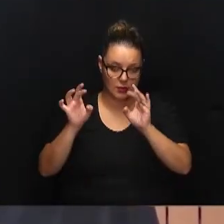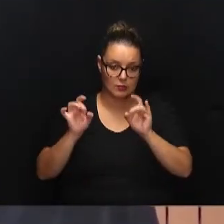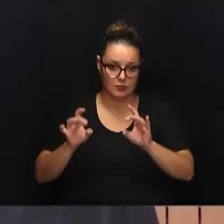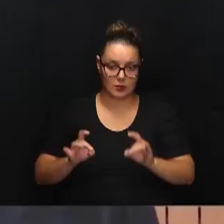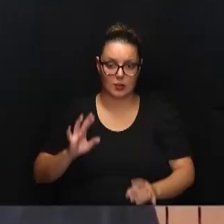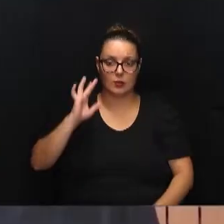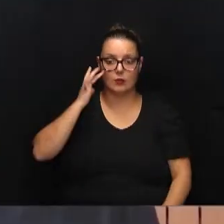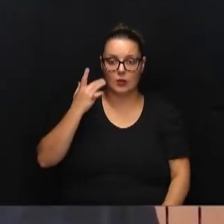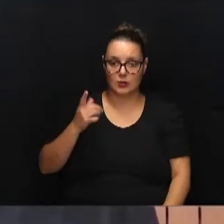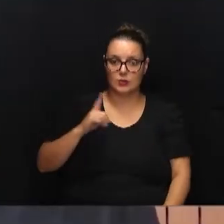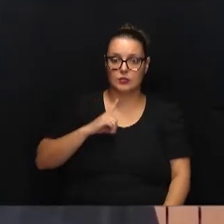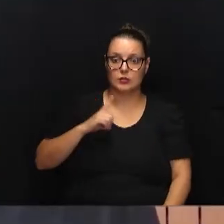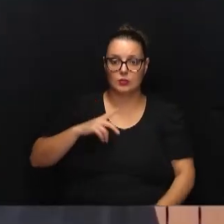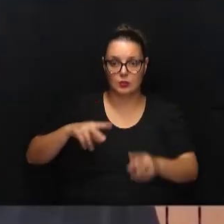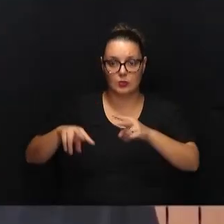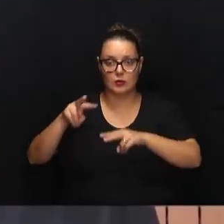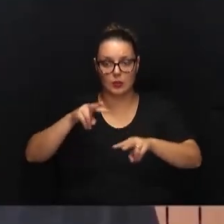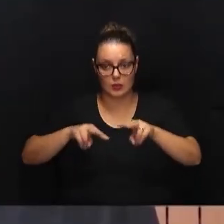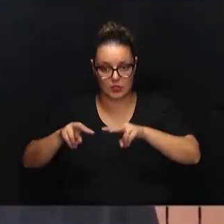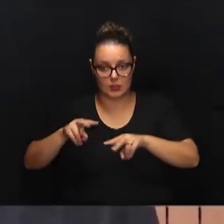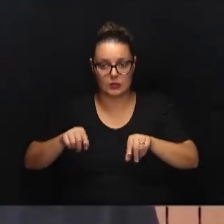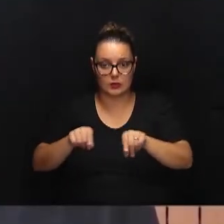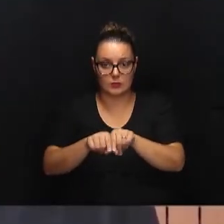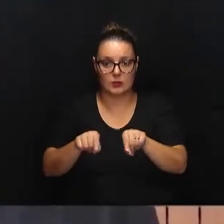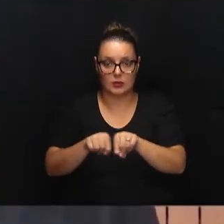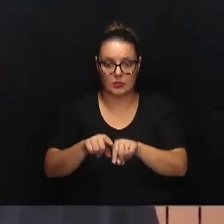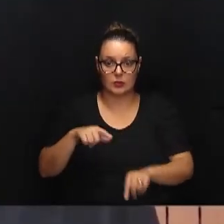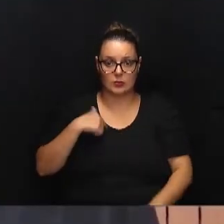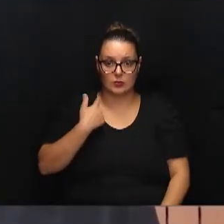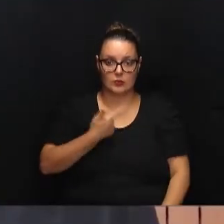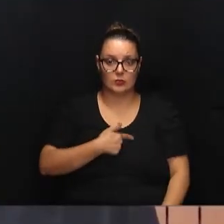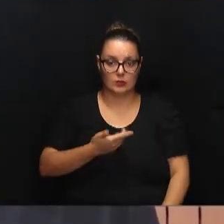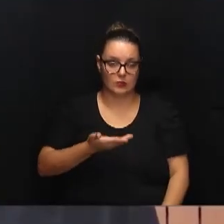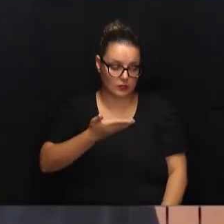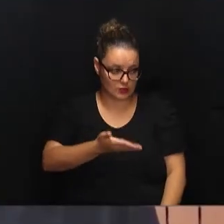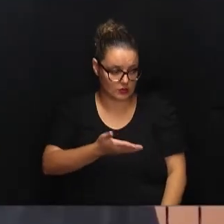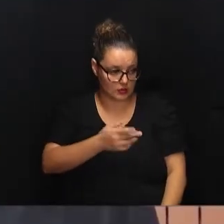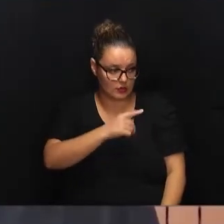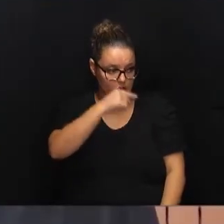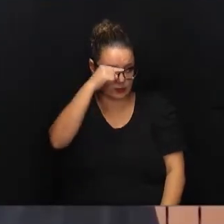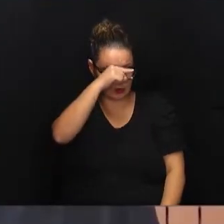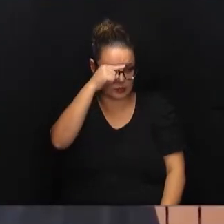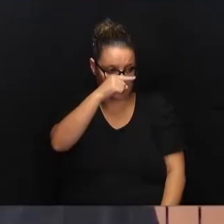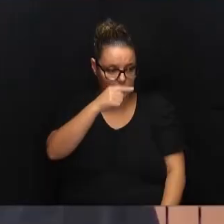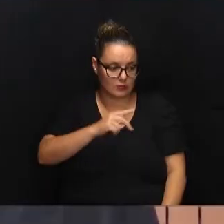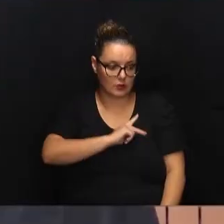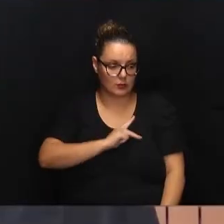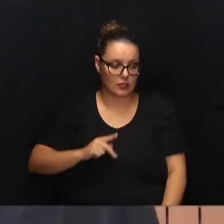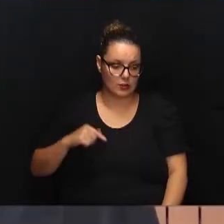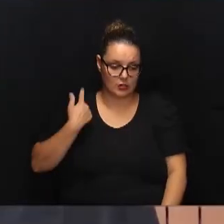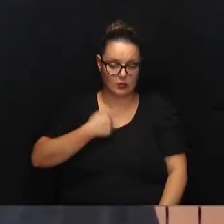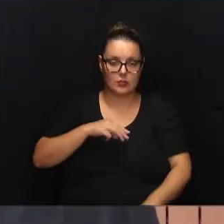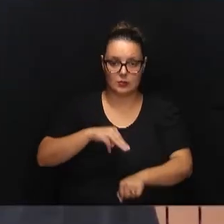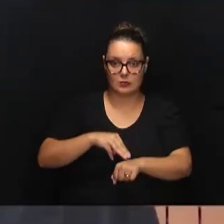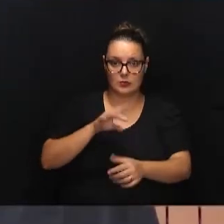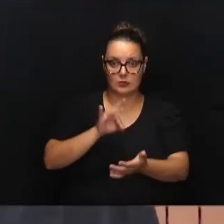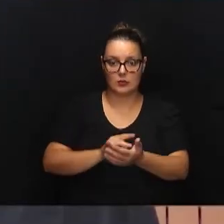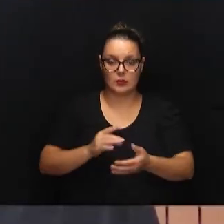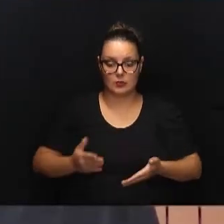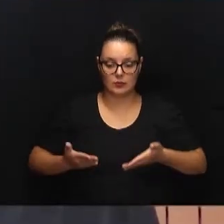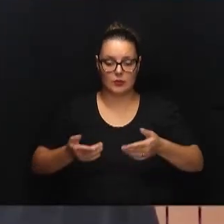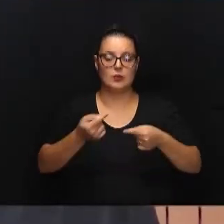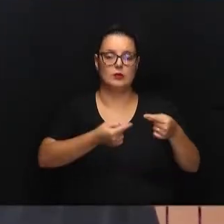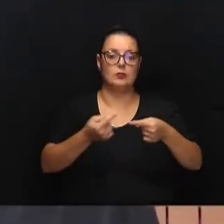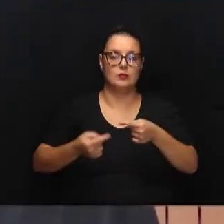acho que nós temos também que ter um olhar também, eu acho que nós, como você, Felipe, como presidente, nós membro principal também, trazer os debates também